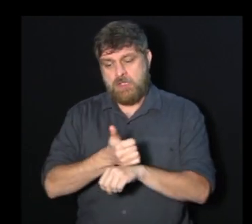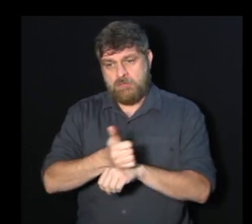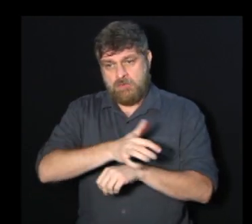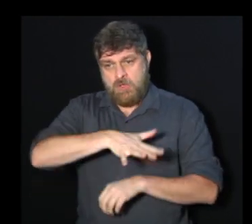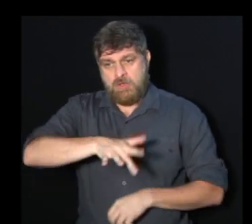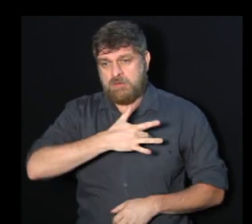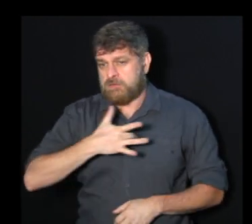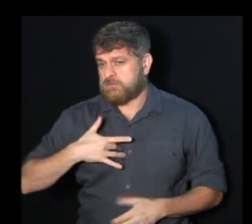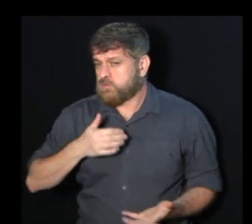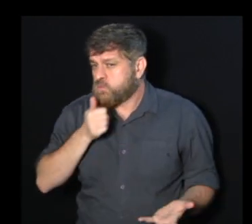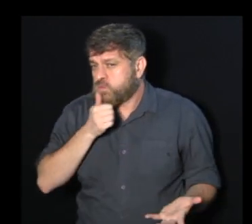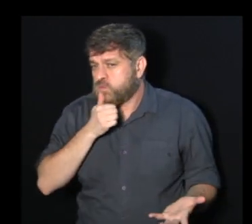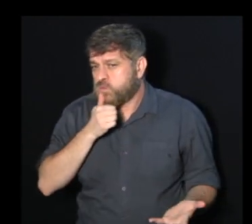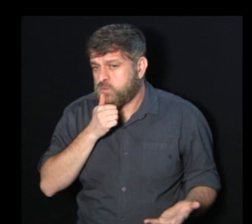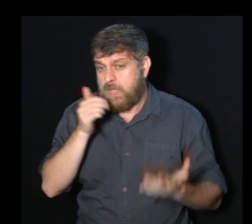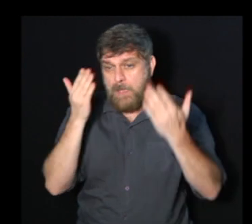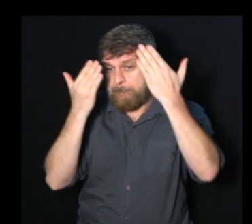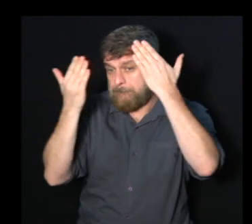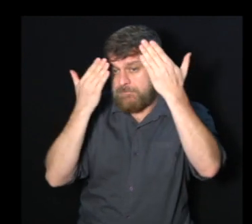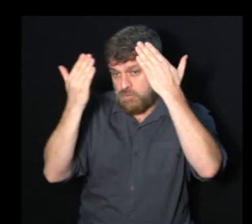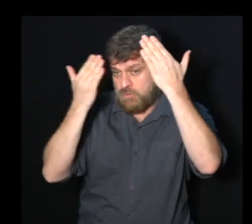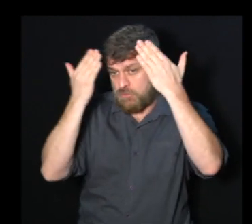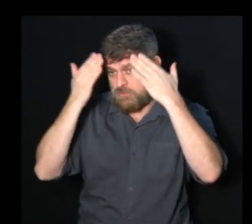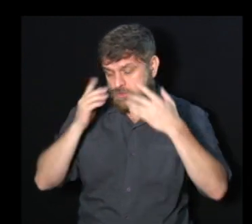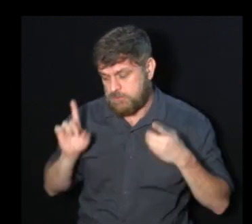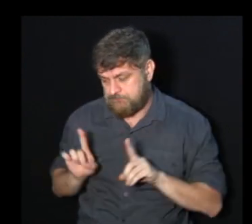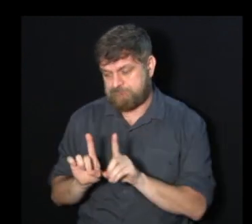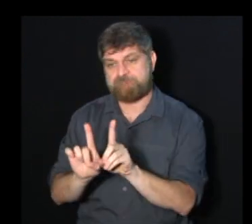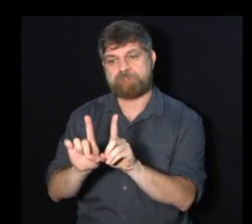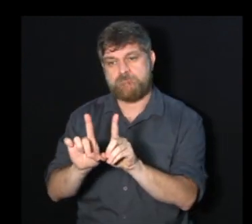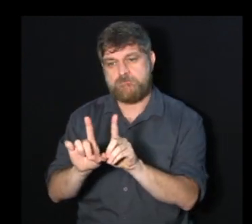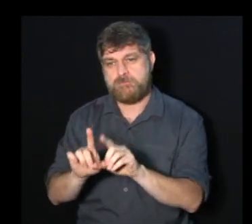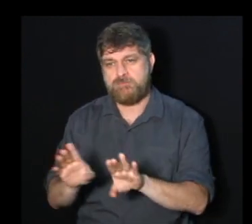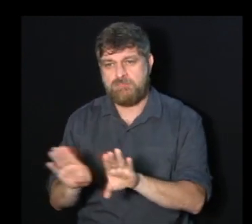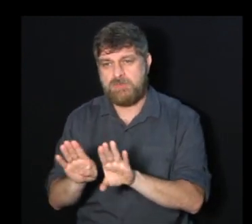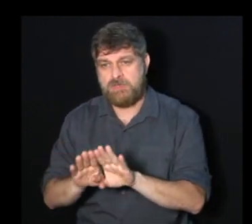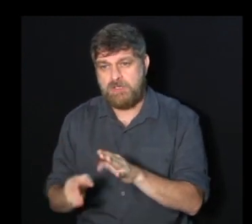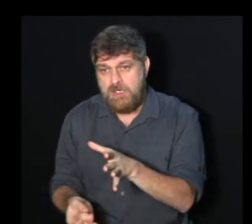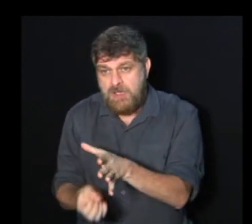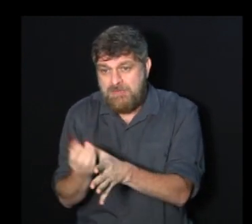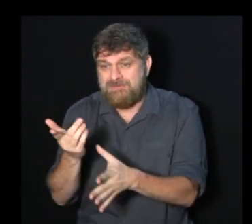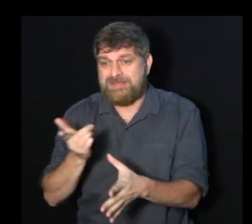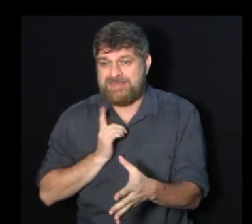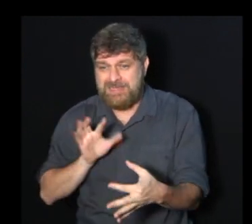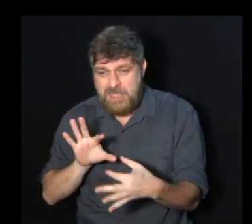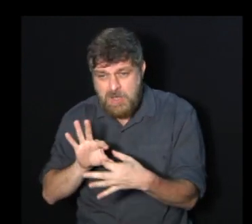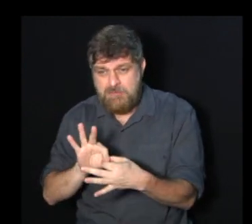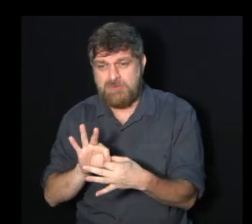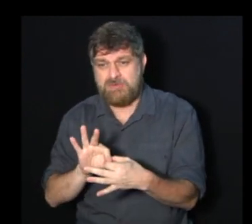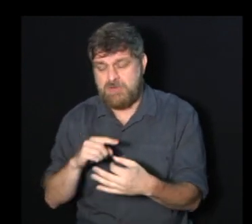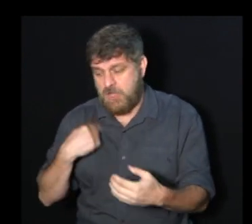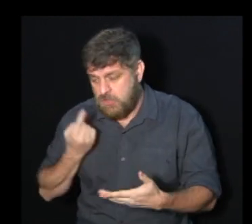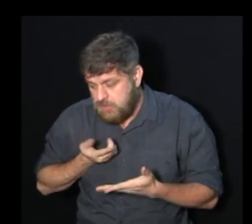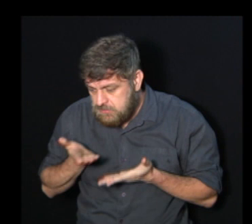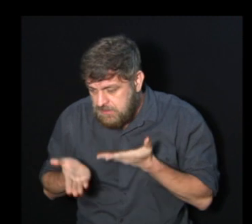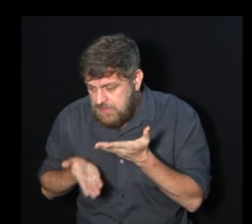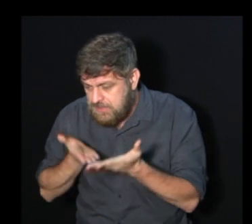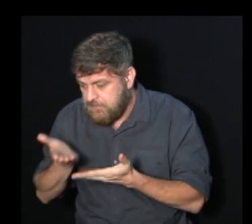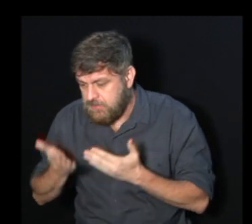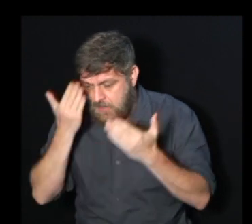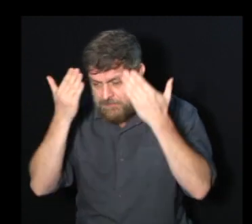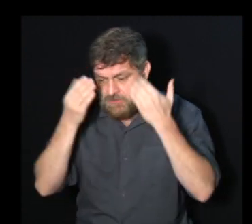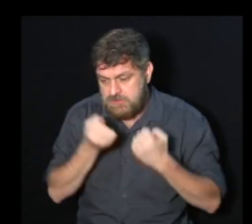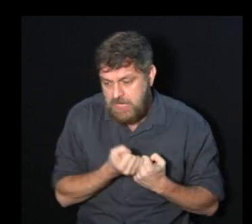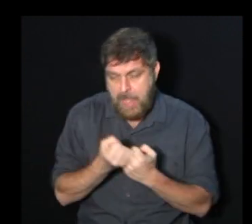saúde, como, por exemplo, a psicologia, que às vezes está muito interligado com o nosso tratamento também.